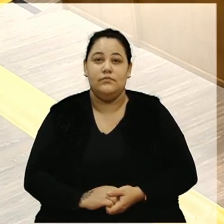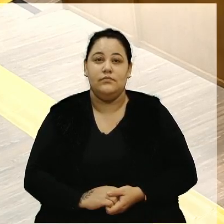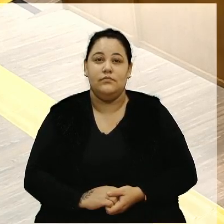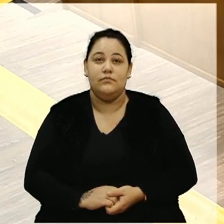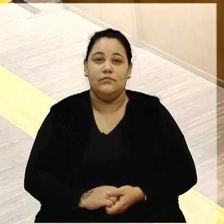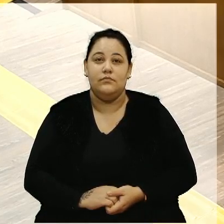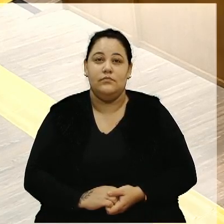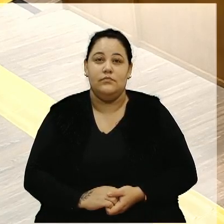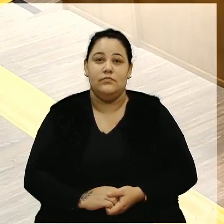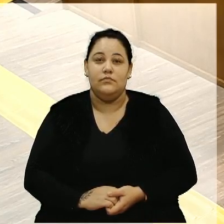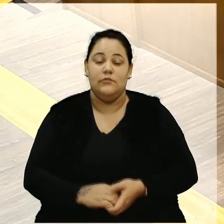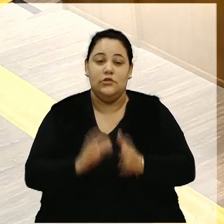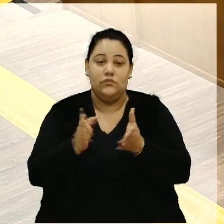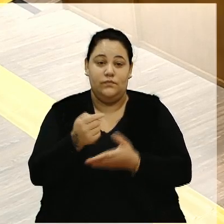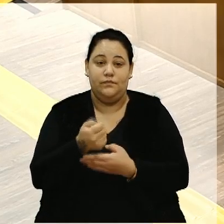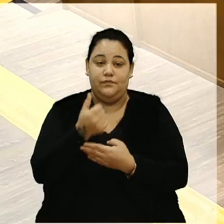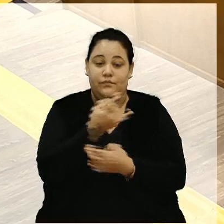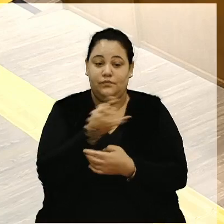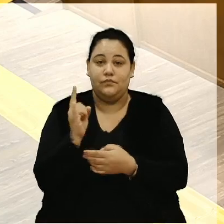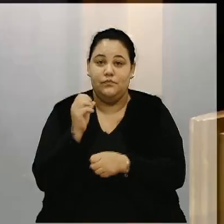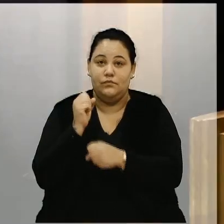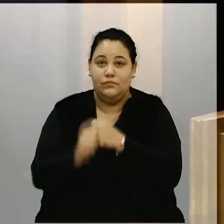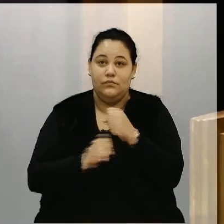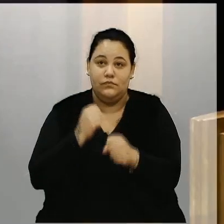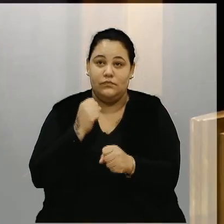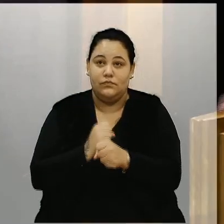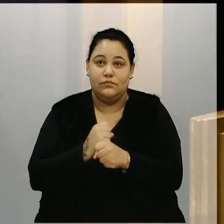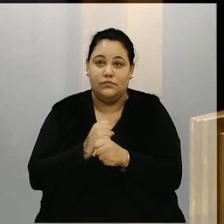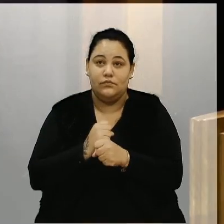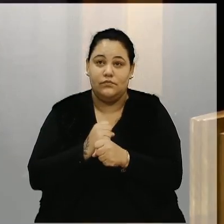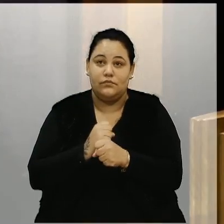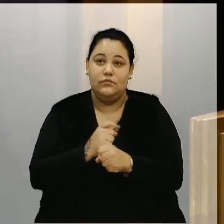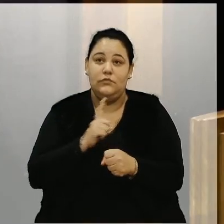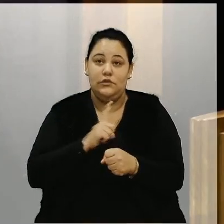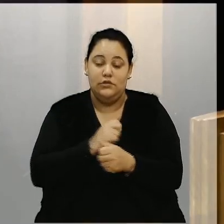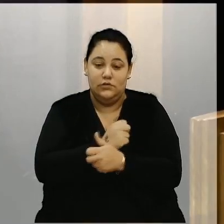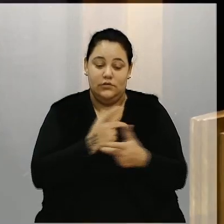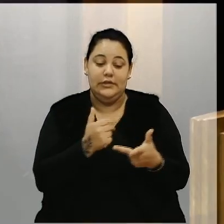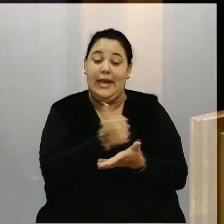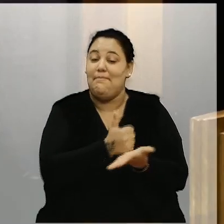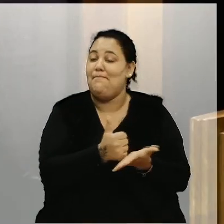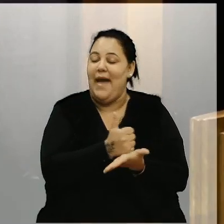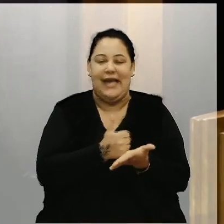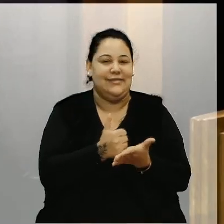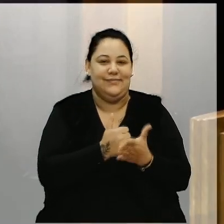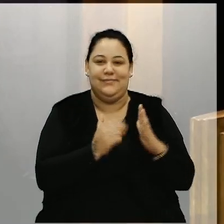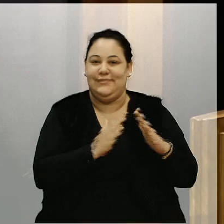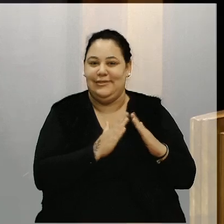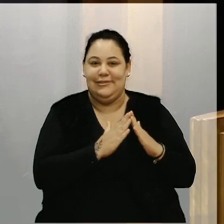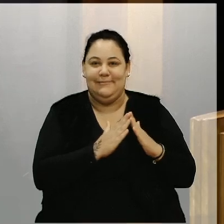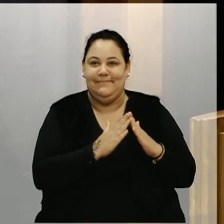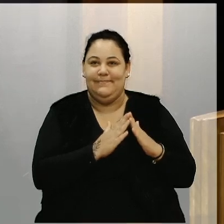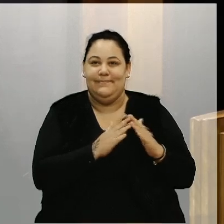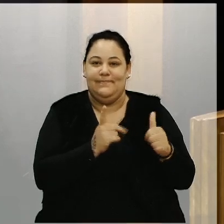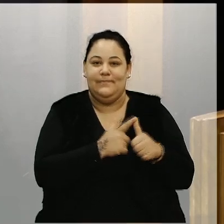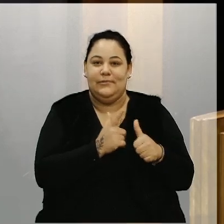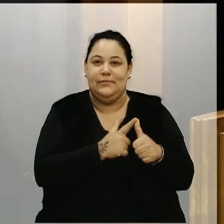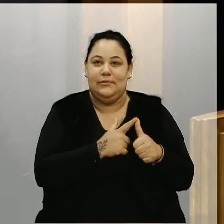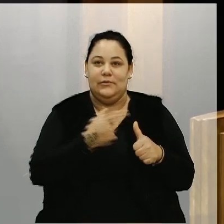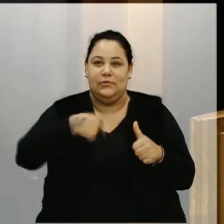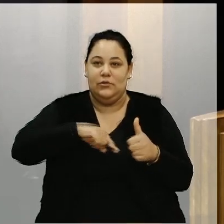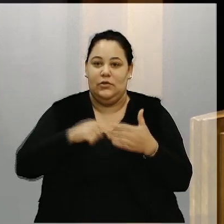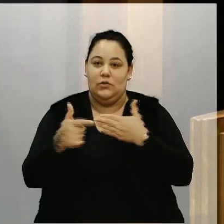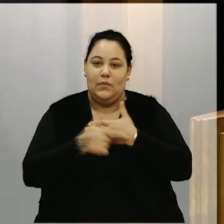estamos no último ano, né, como vereadores, e tem coisas que são básicas nessa casa aqui. A primeira, nosso papel de todos